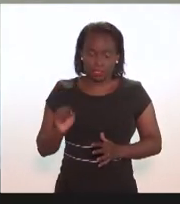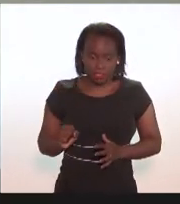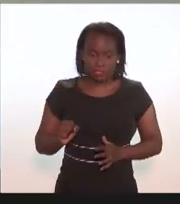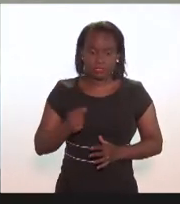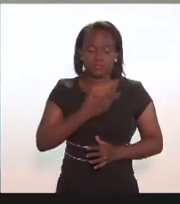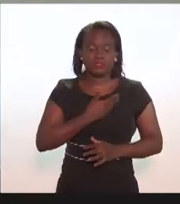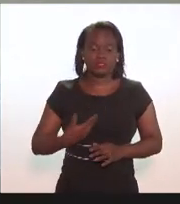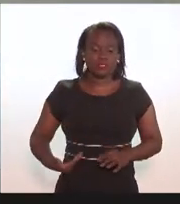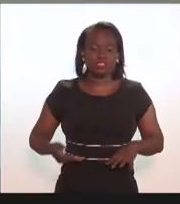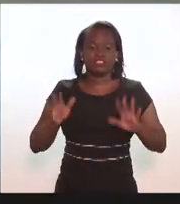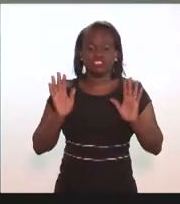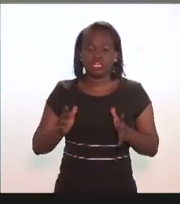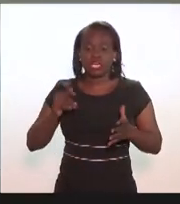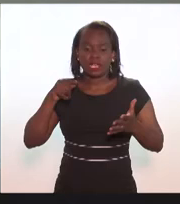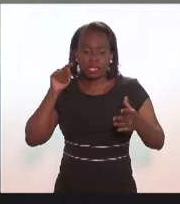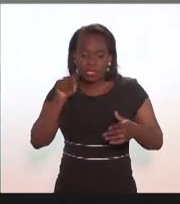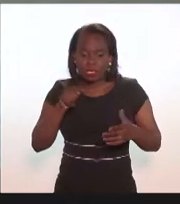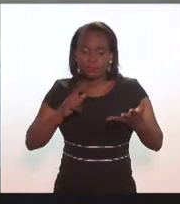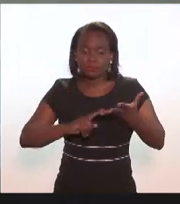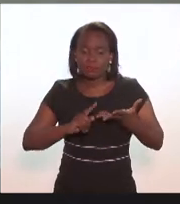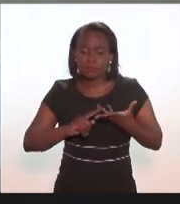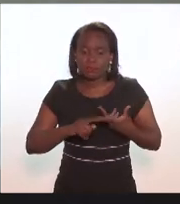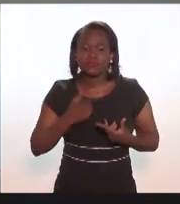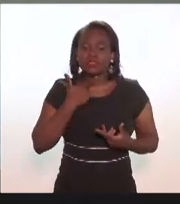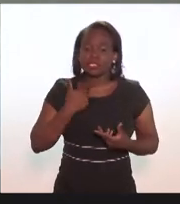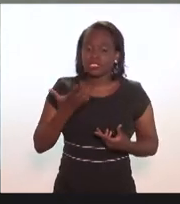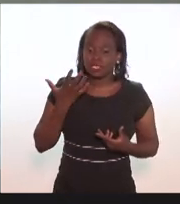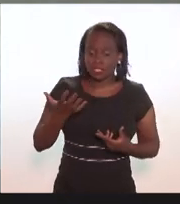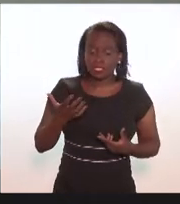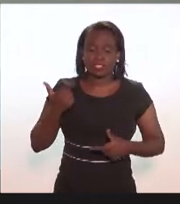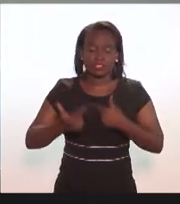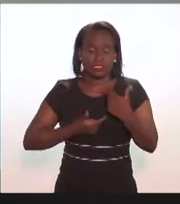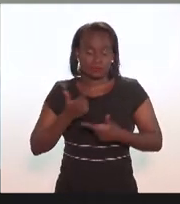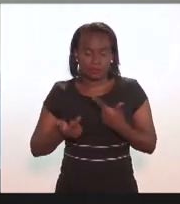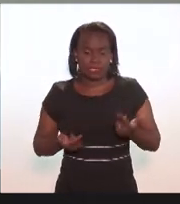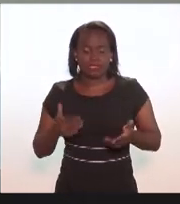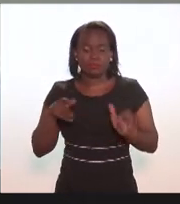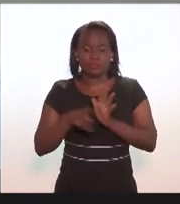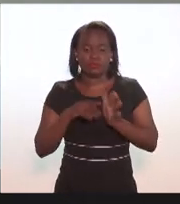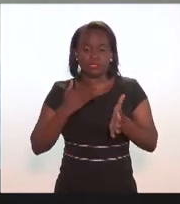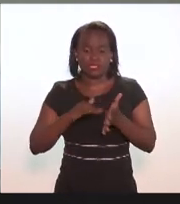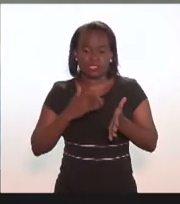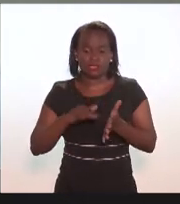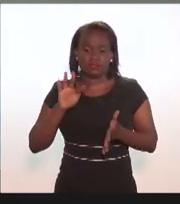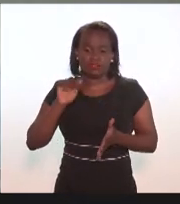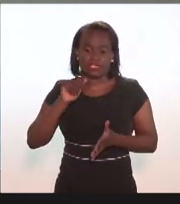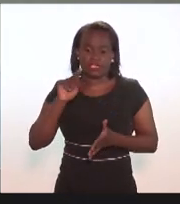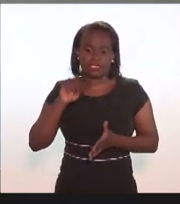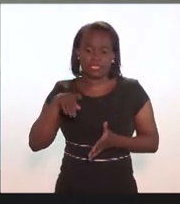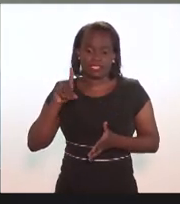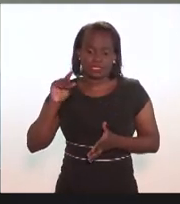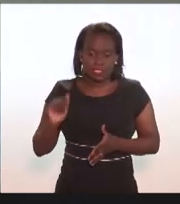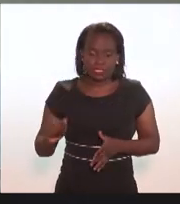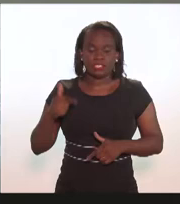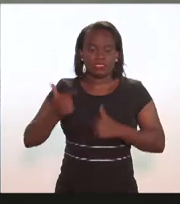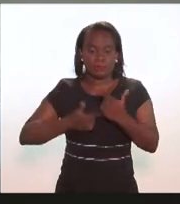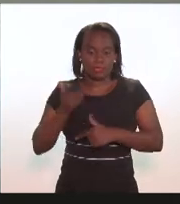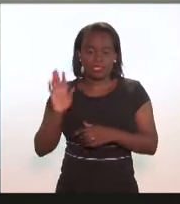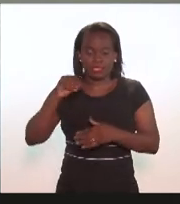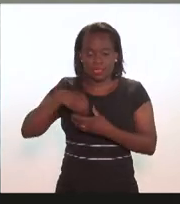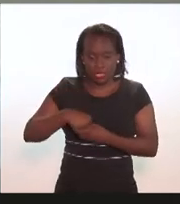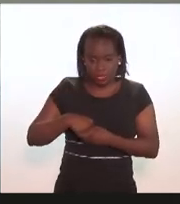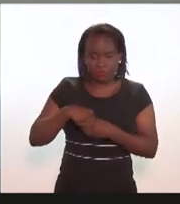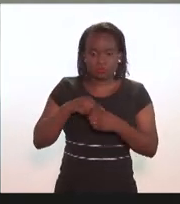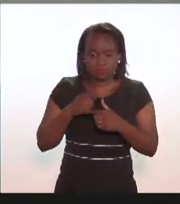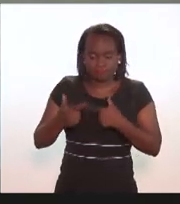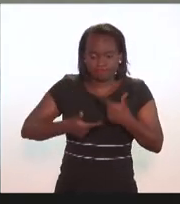já apontou esse desejo dele e esse trabalho da Secretaria de Fazenda, que a gente está trabalhando nisso internamente para